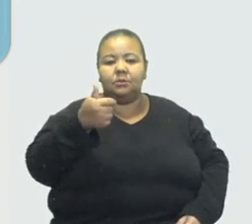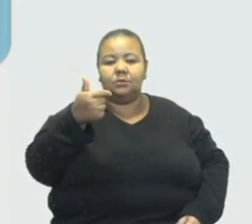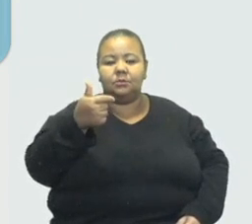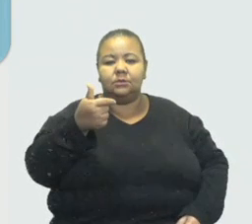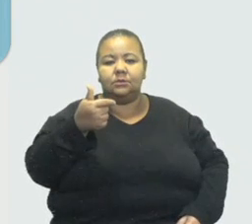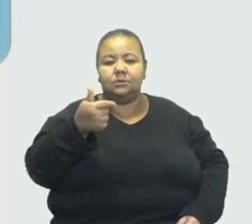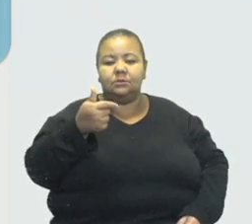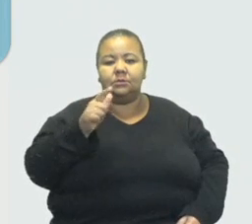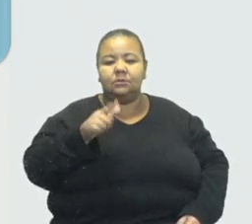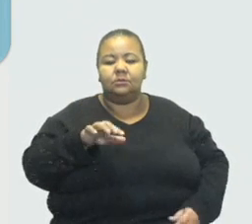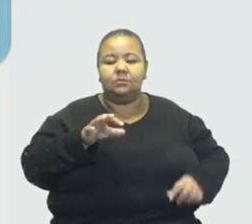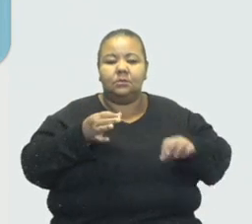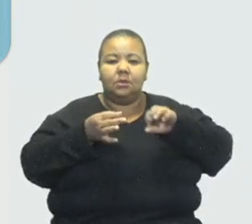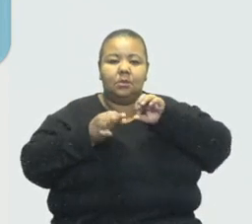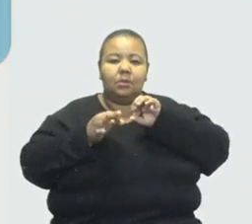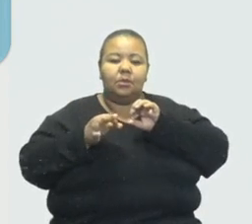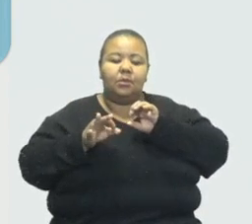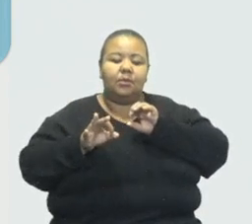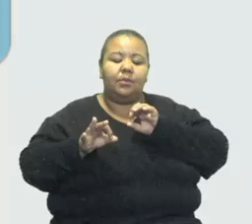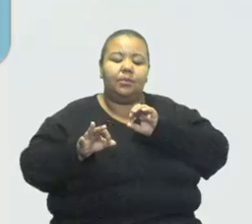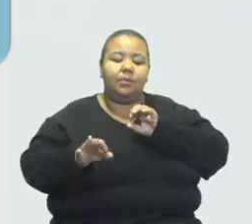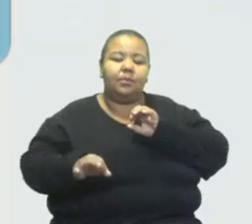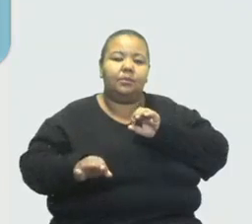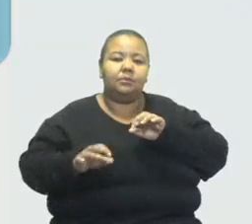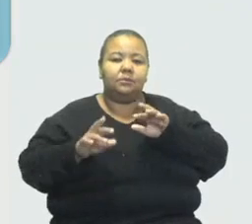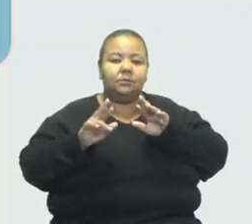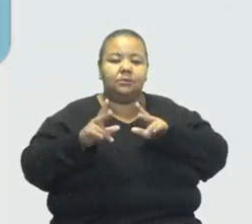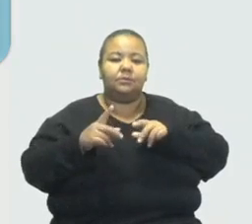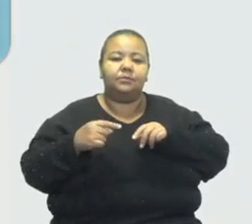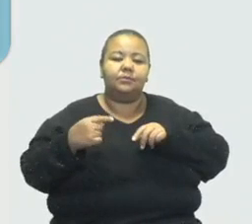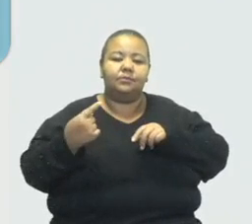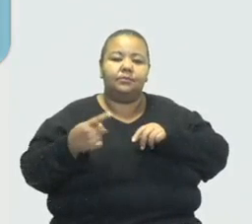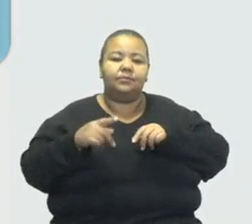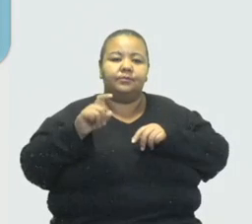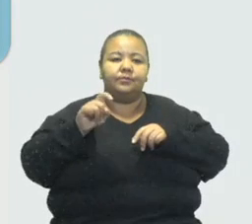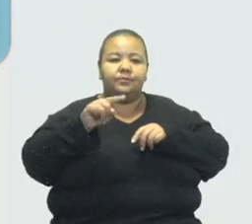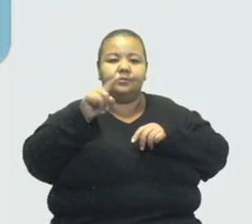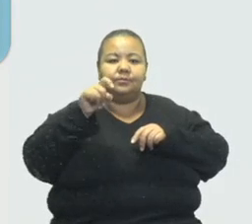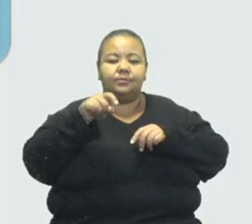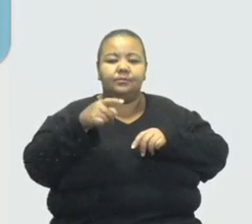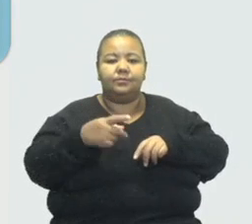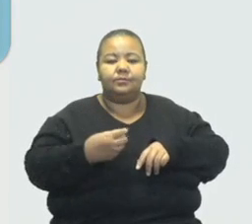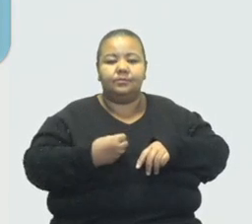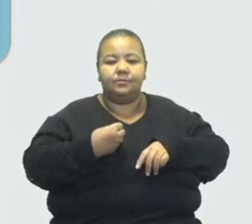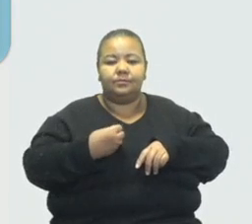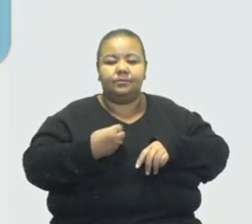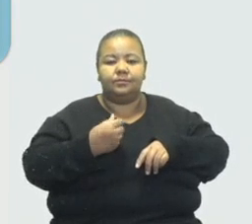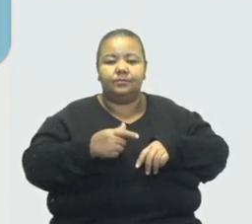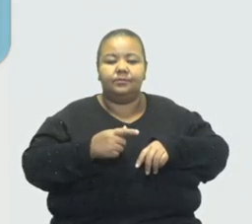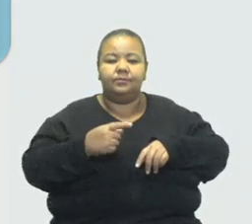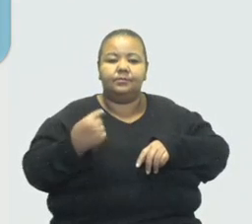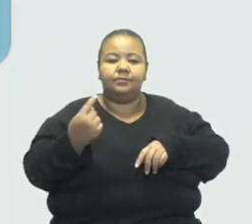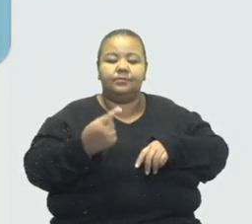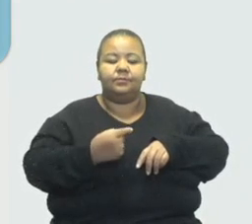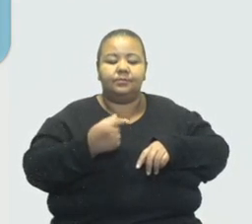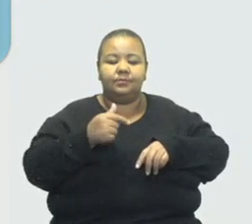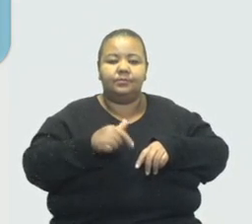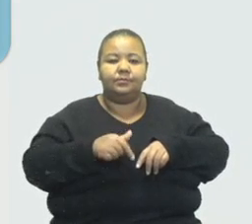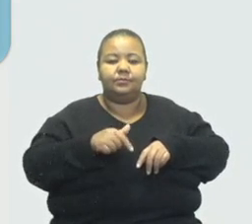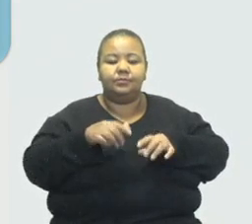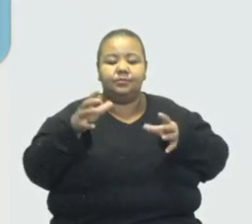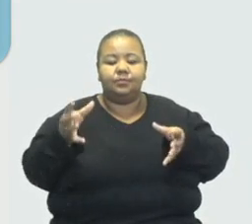uma quantidade finita e assim como nossas incógnitas presentes no